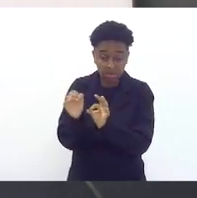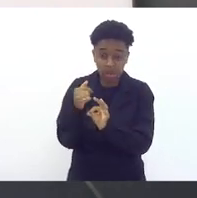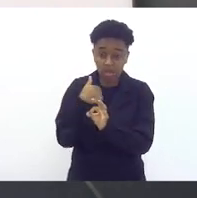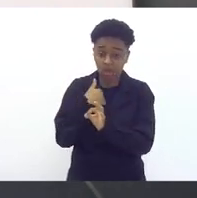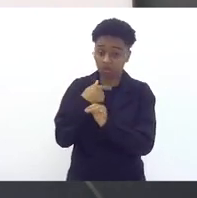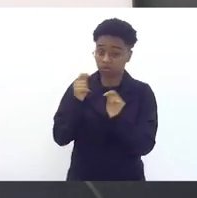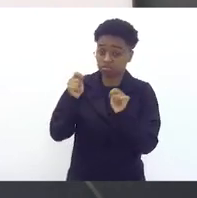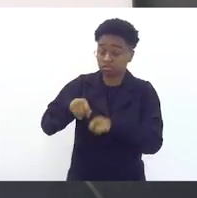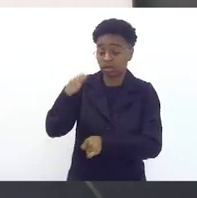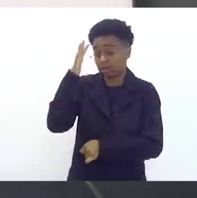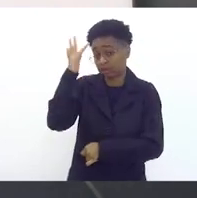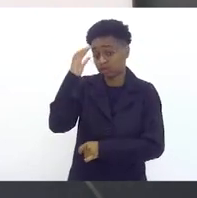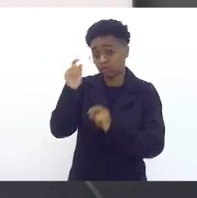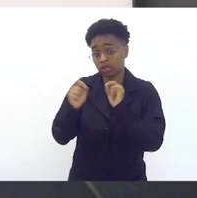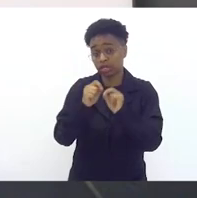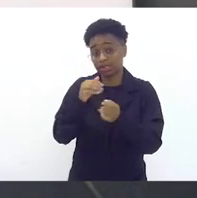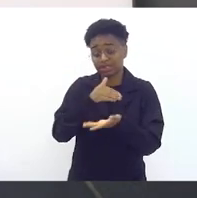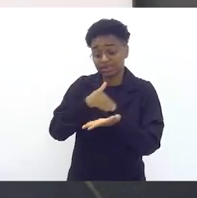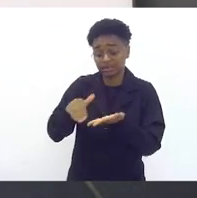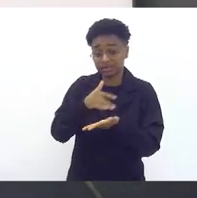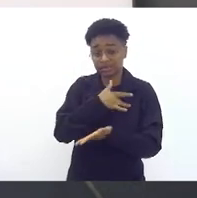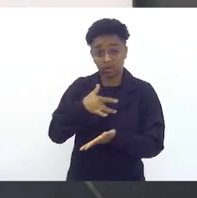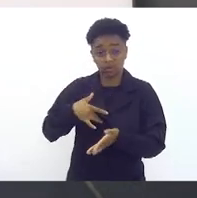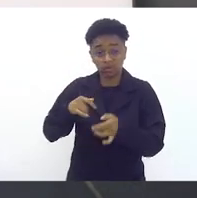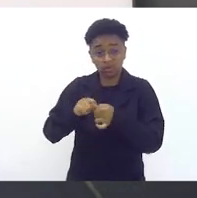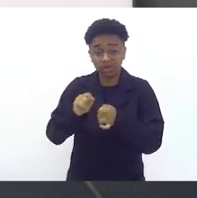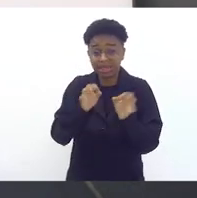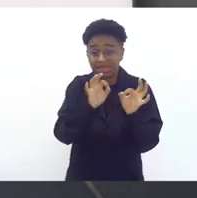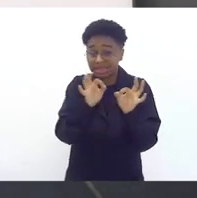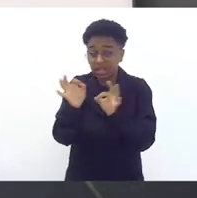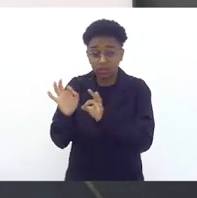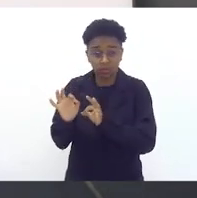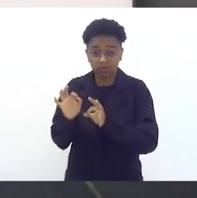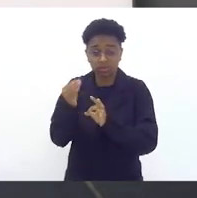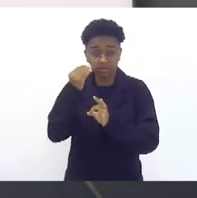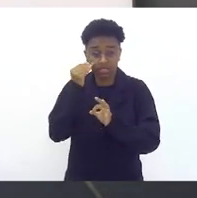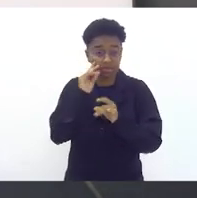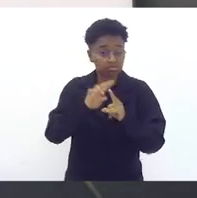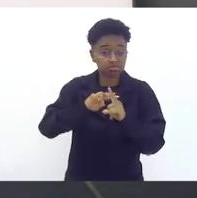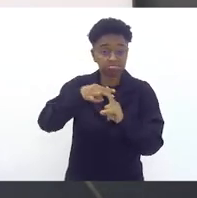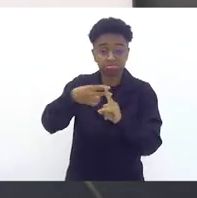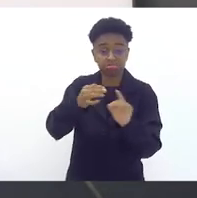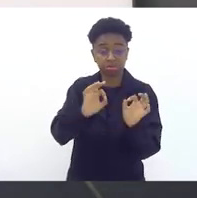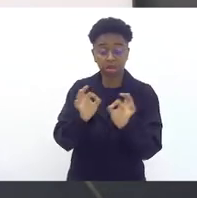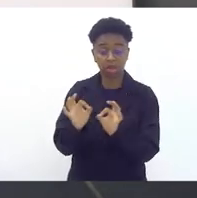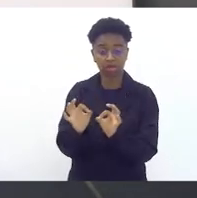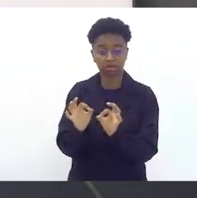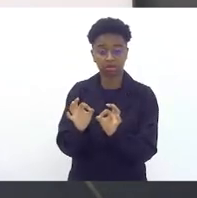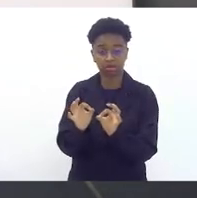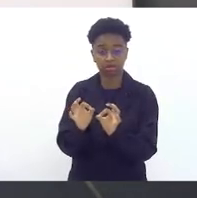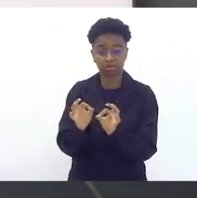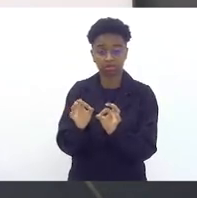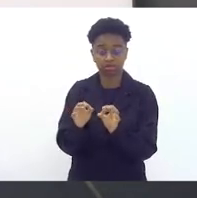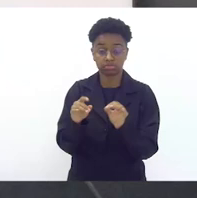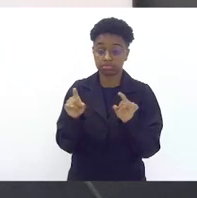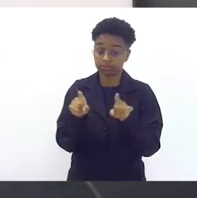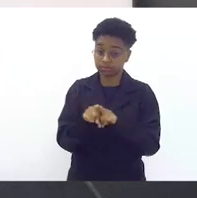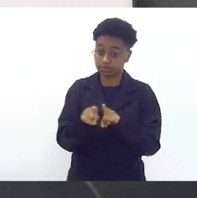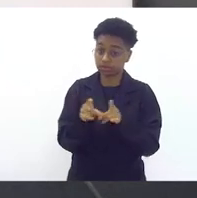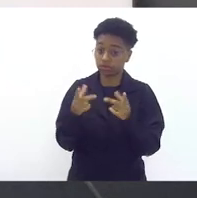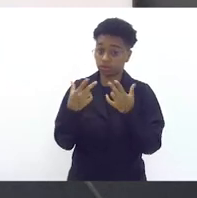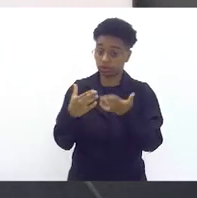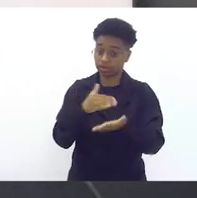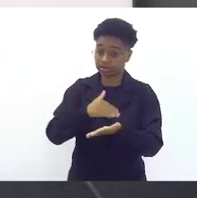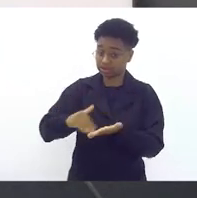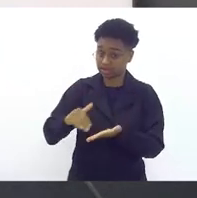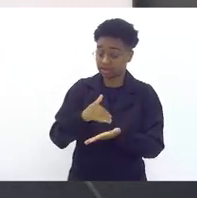supor que a Secretaria de Saúde não fez nenhum processo para progredir ninguém. Da mesma forma que a Secretaria